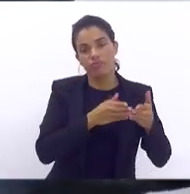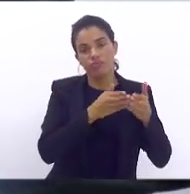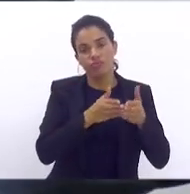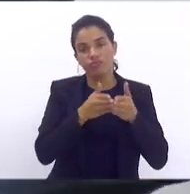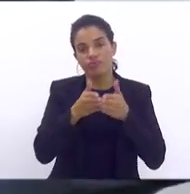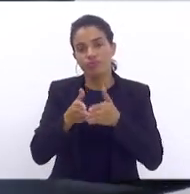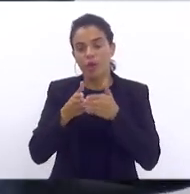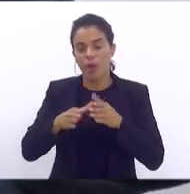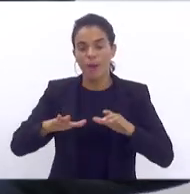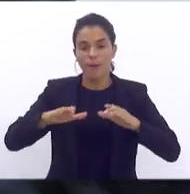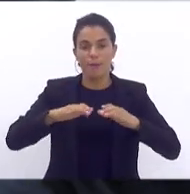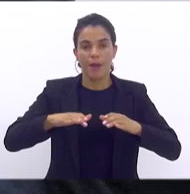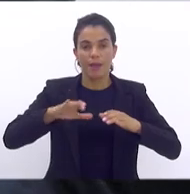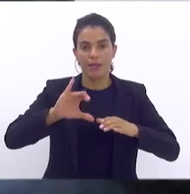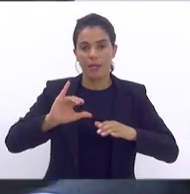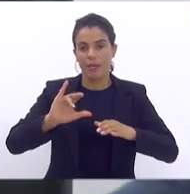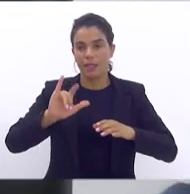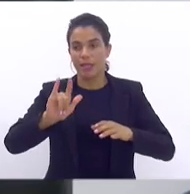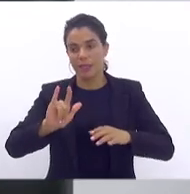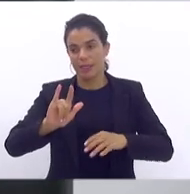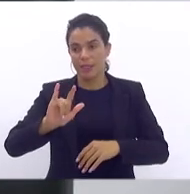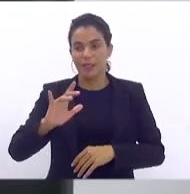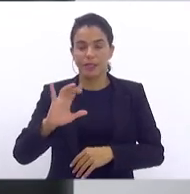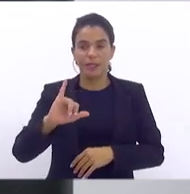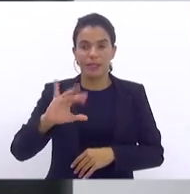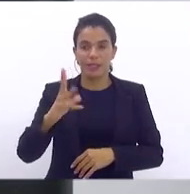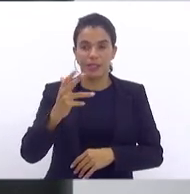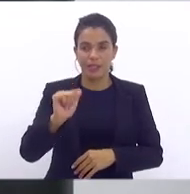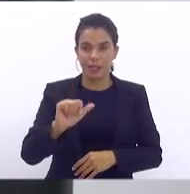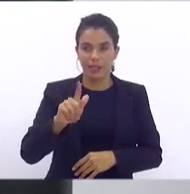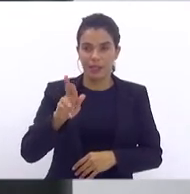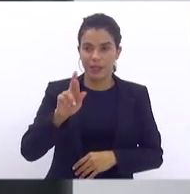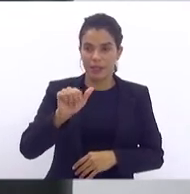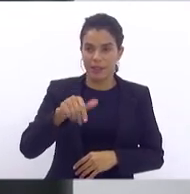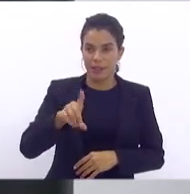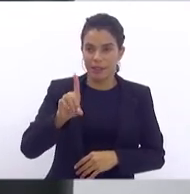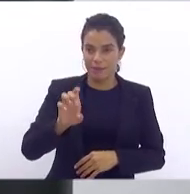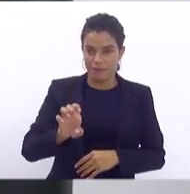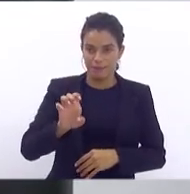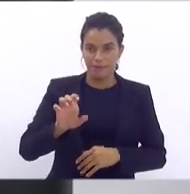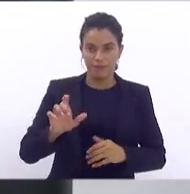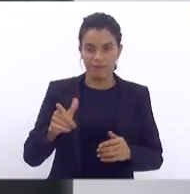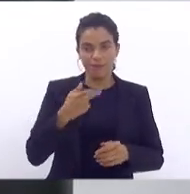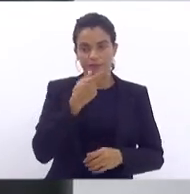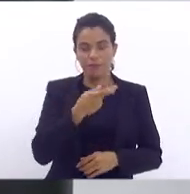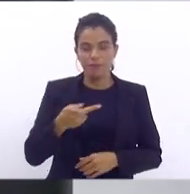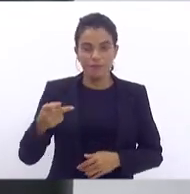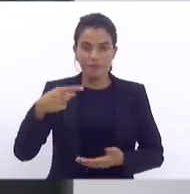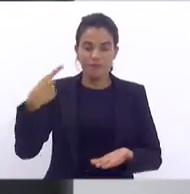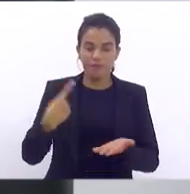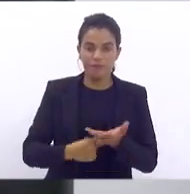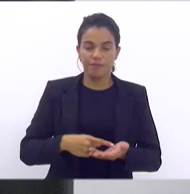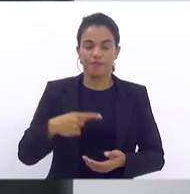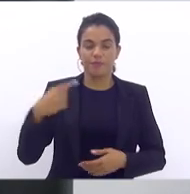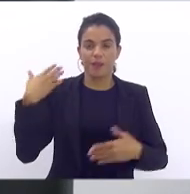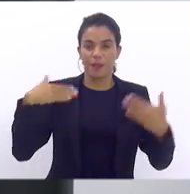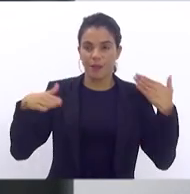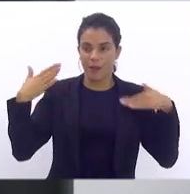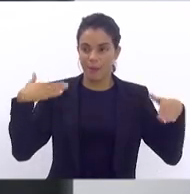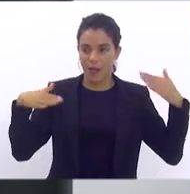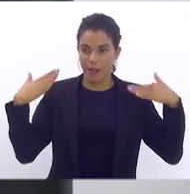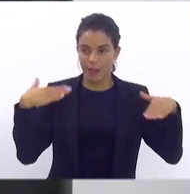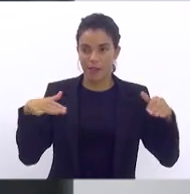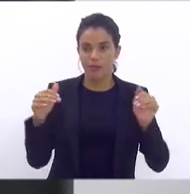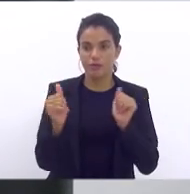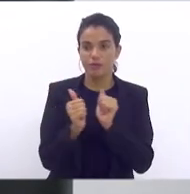Grande. Depois, quando estava marcada a visita em conjunto da Marinha com a Comissão de Saneamento Ambiental, por incrível que